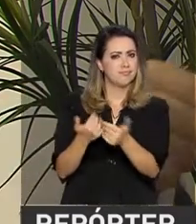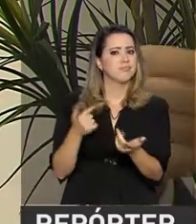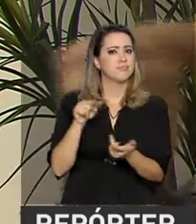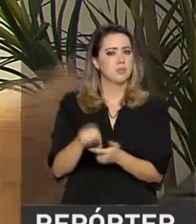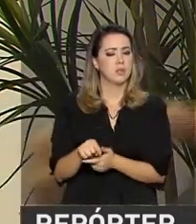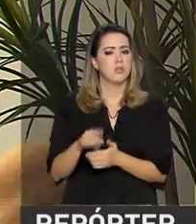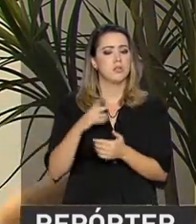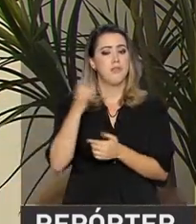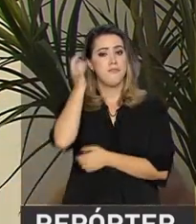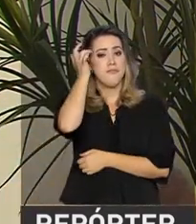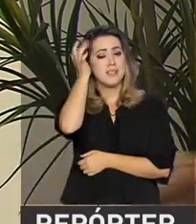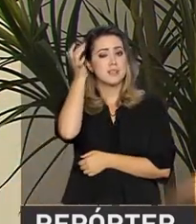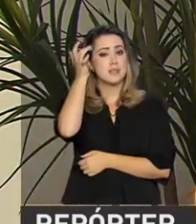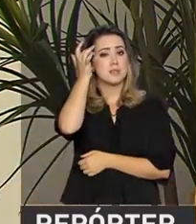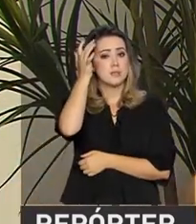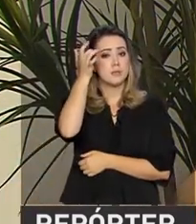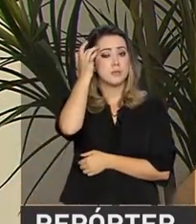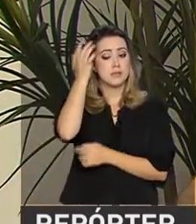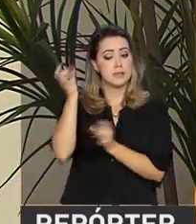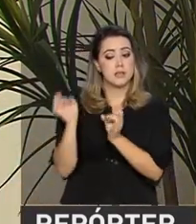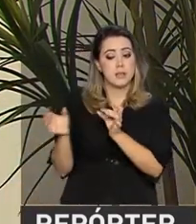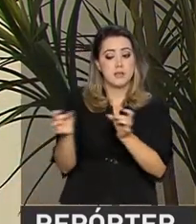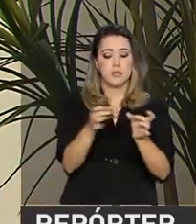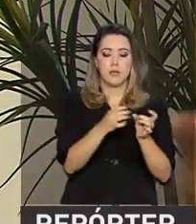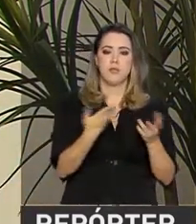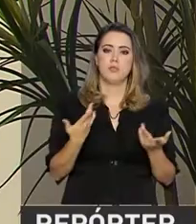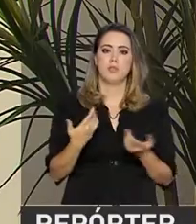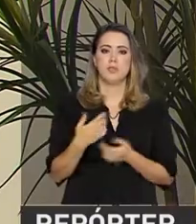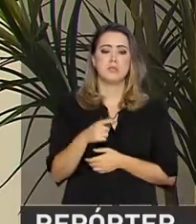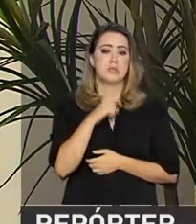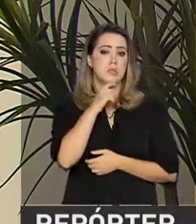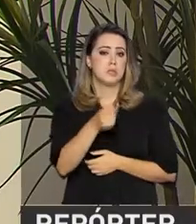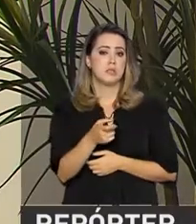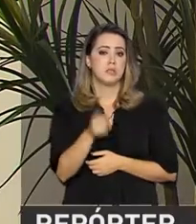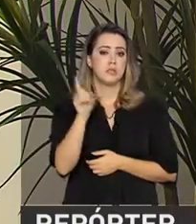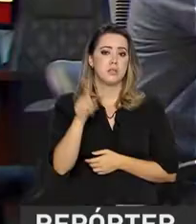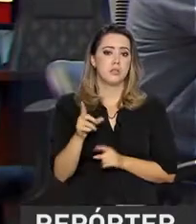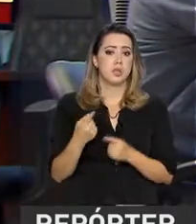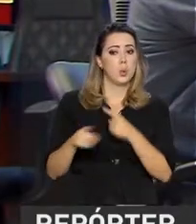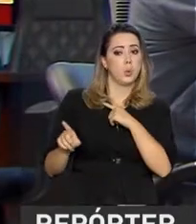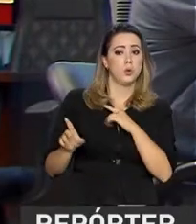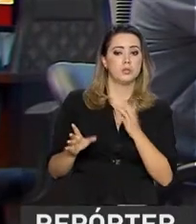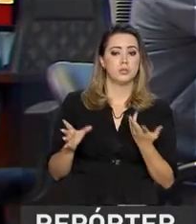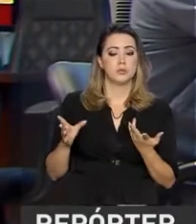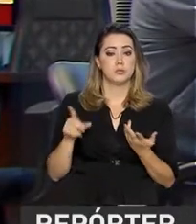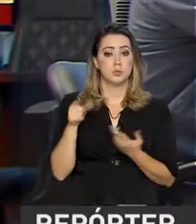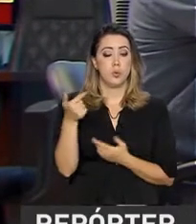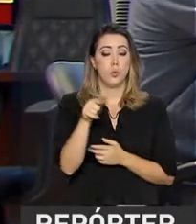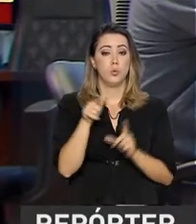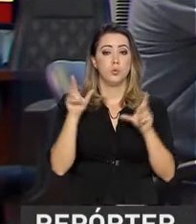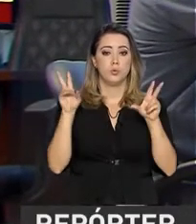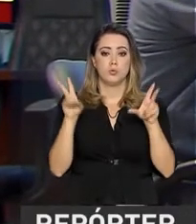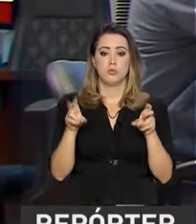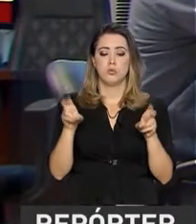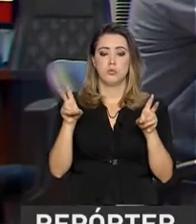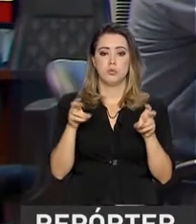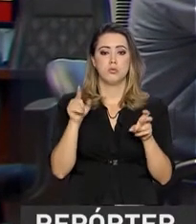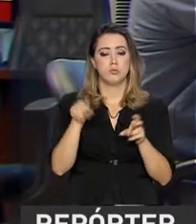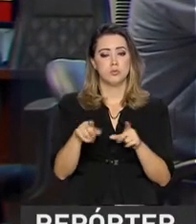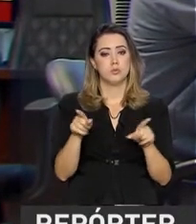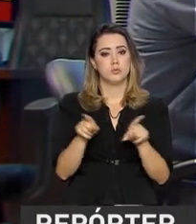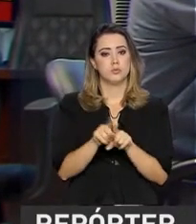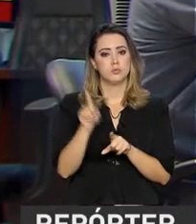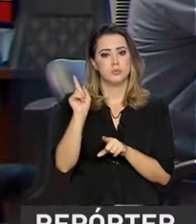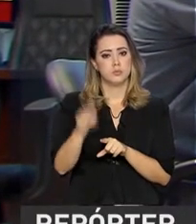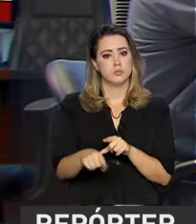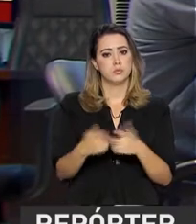ligados à facilitação do comércio, que ninguém, em princípio, é contra. Outro tema da 11ª Conferência